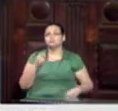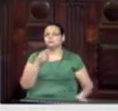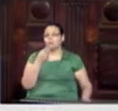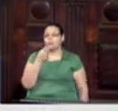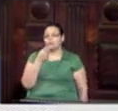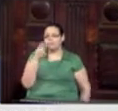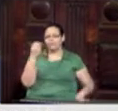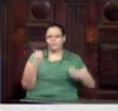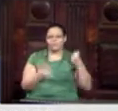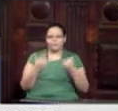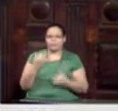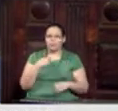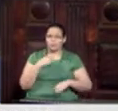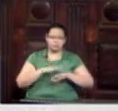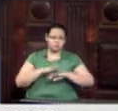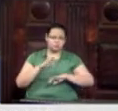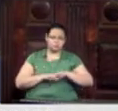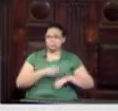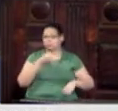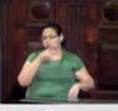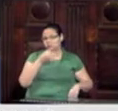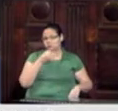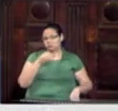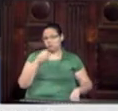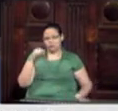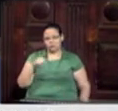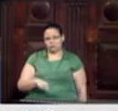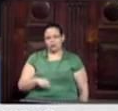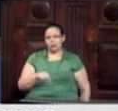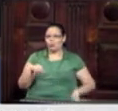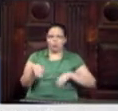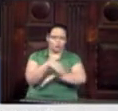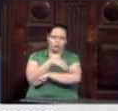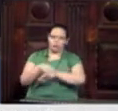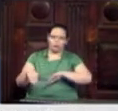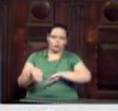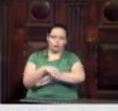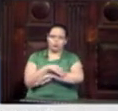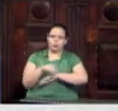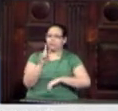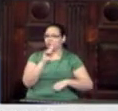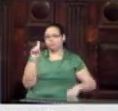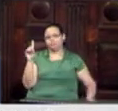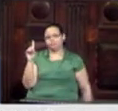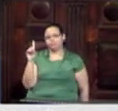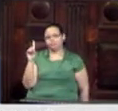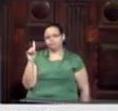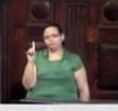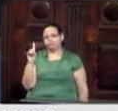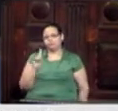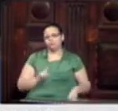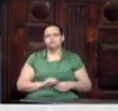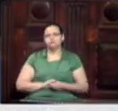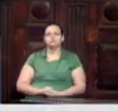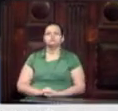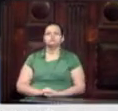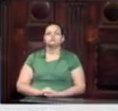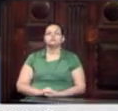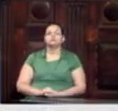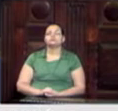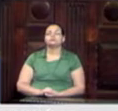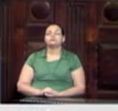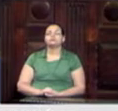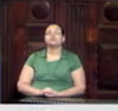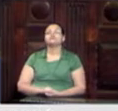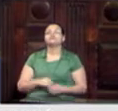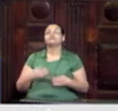palavra, da sua opinião, aqui no plenário. Na rua, não, no plenário.